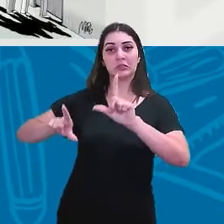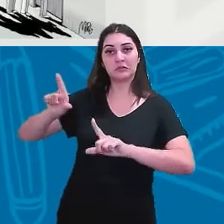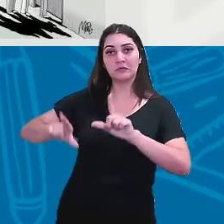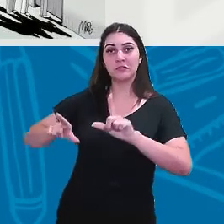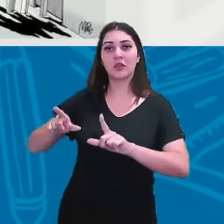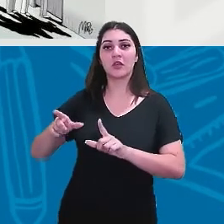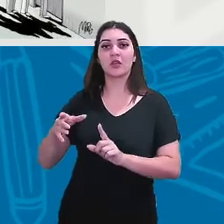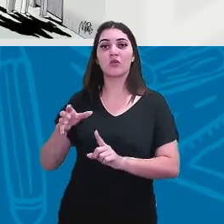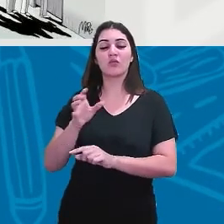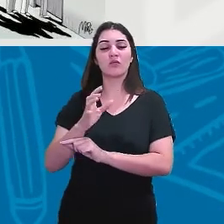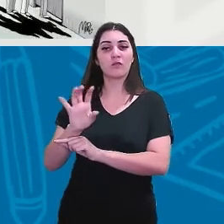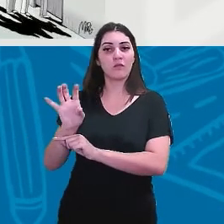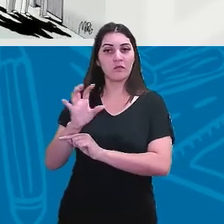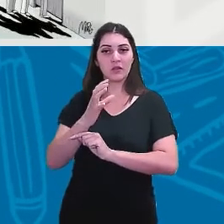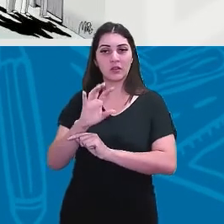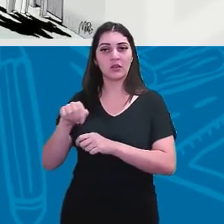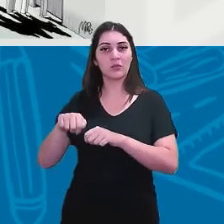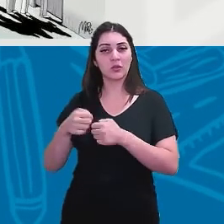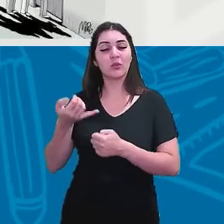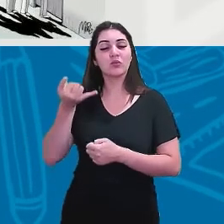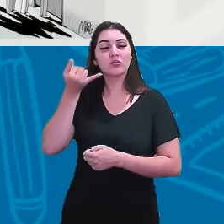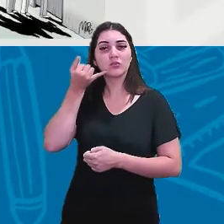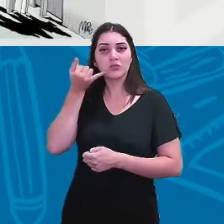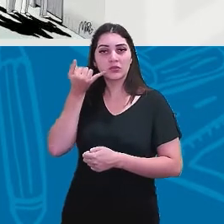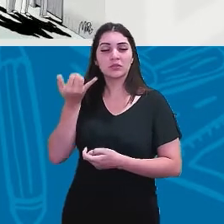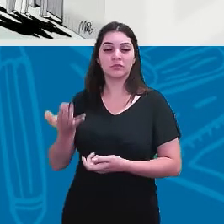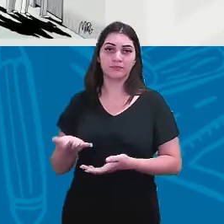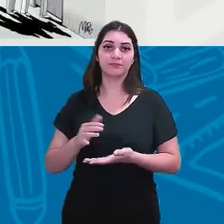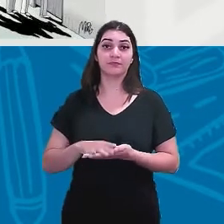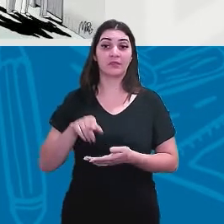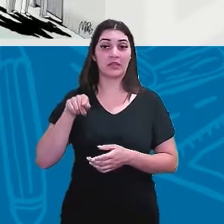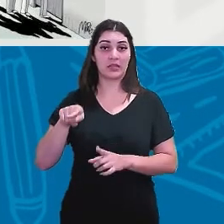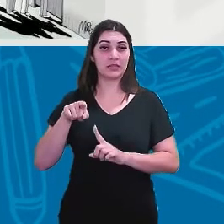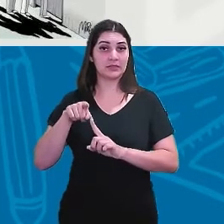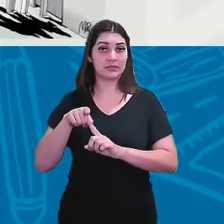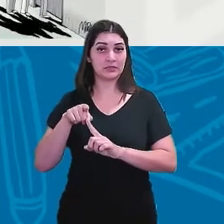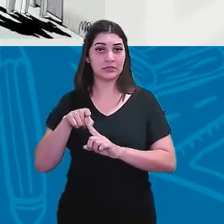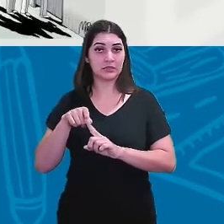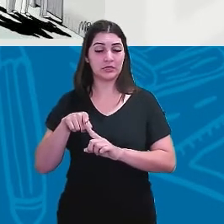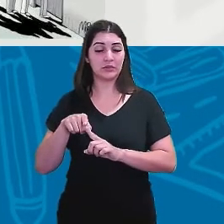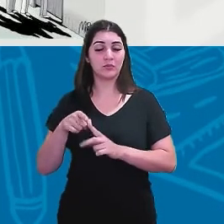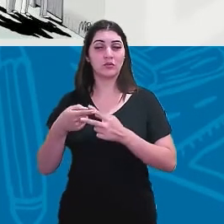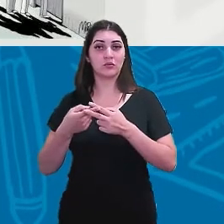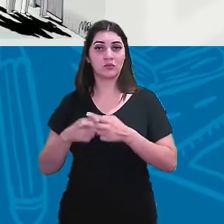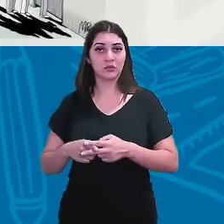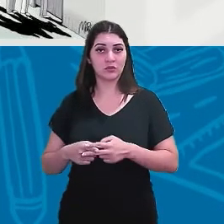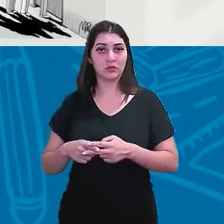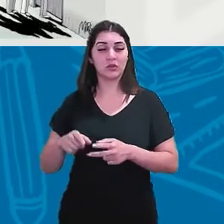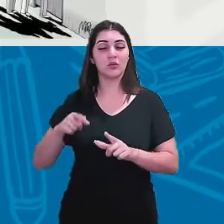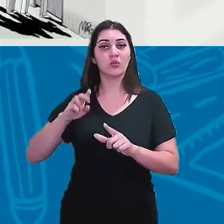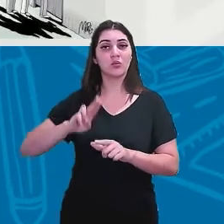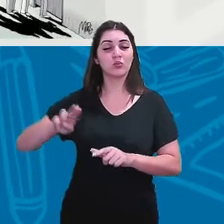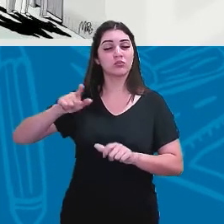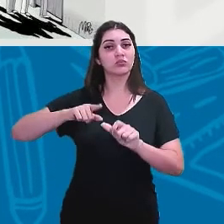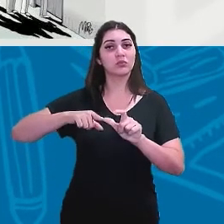um ventilador que quebrou, um celular. Então, esse tipo de concerto, a gente usa a